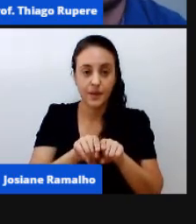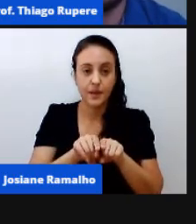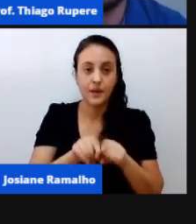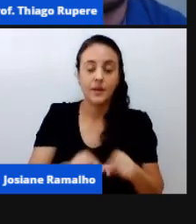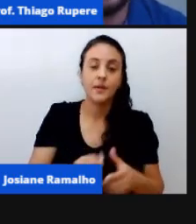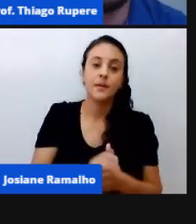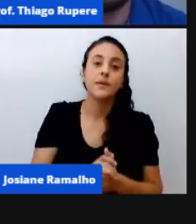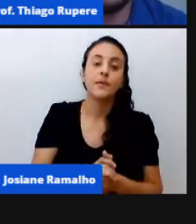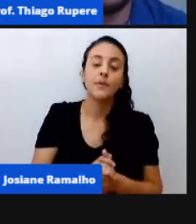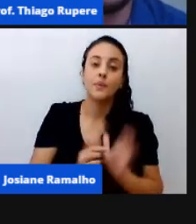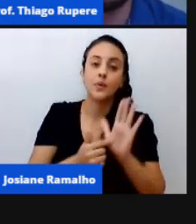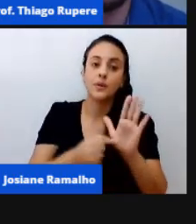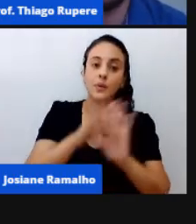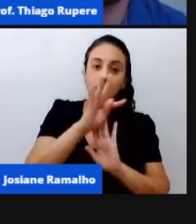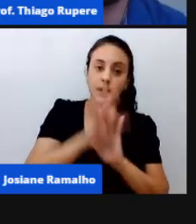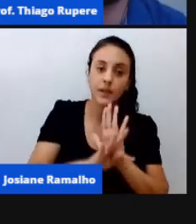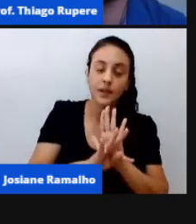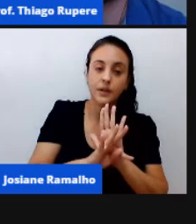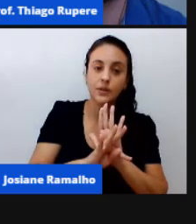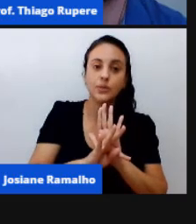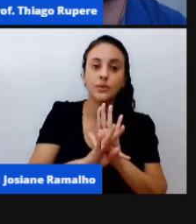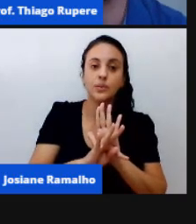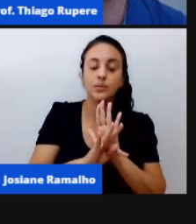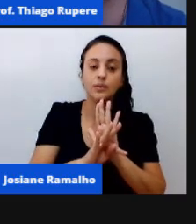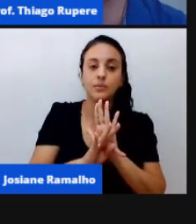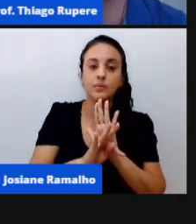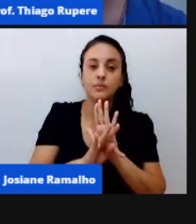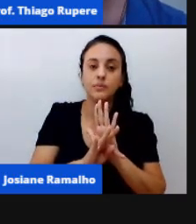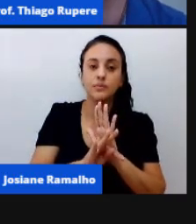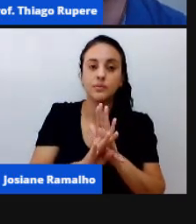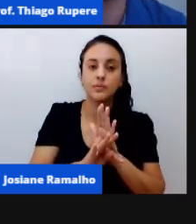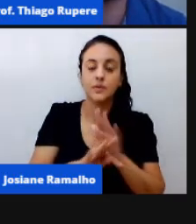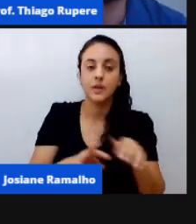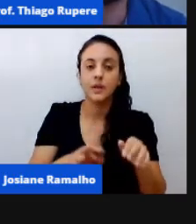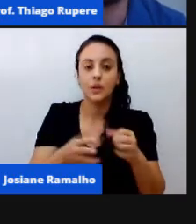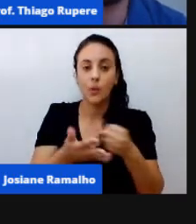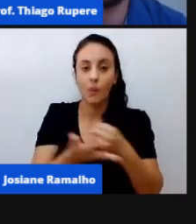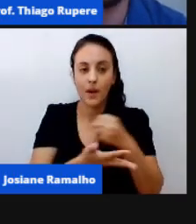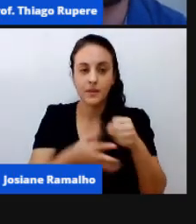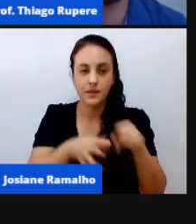artigos, textos que embasam também essa nossa formação de hoje,